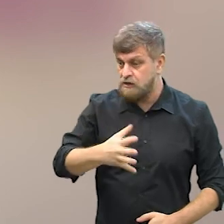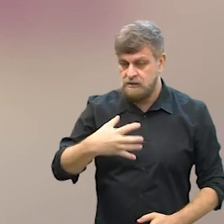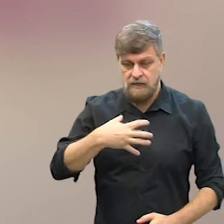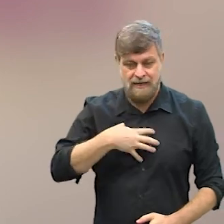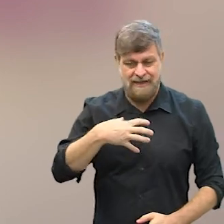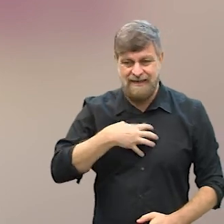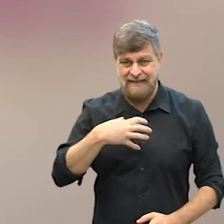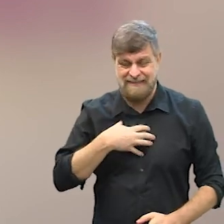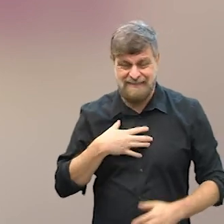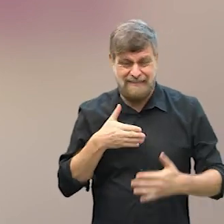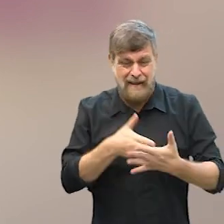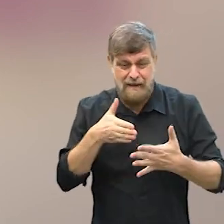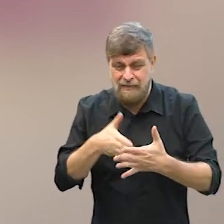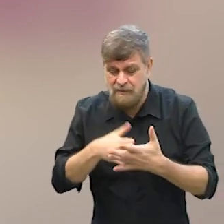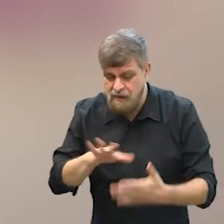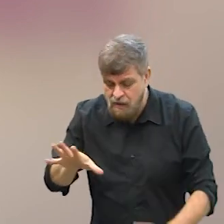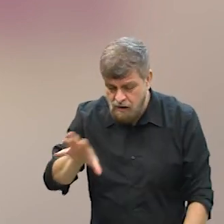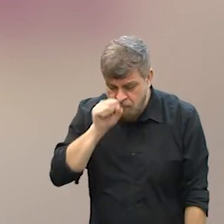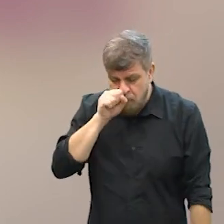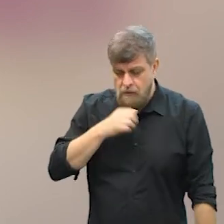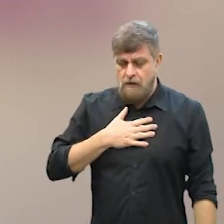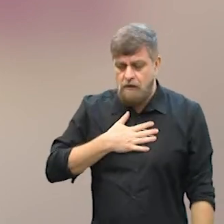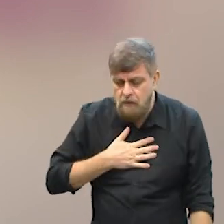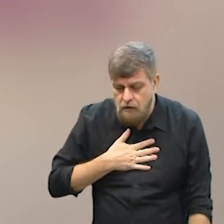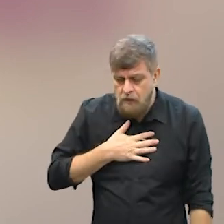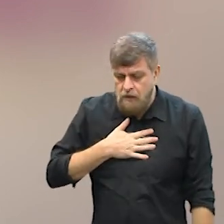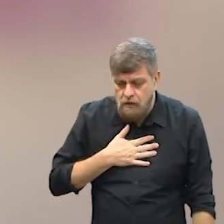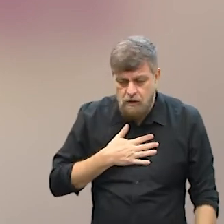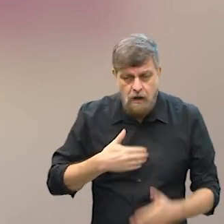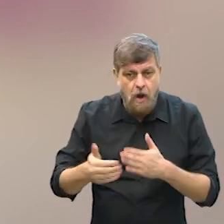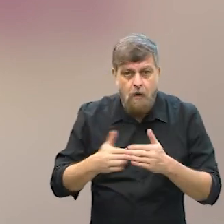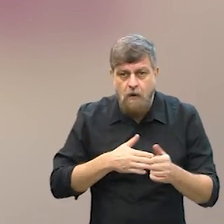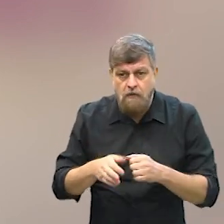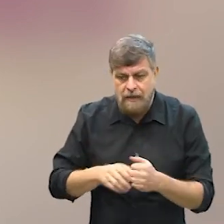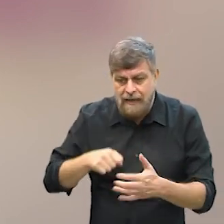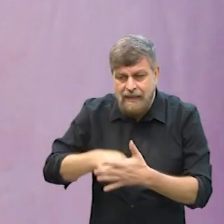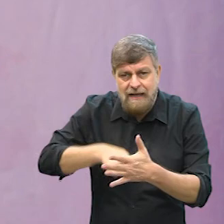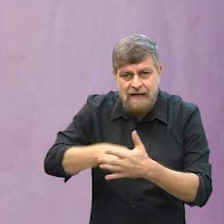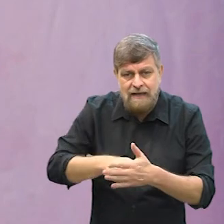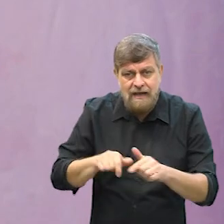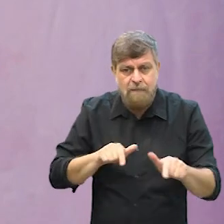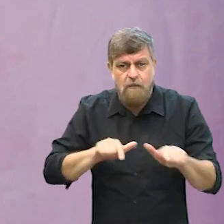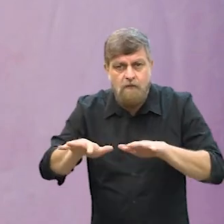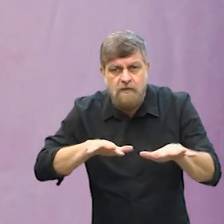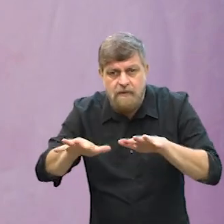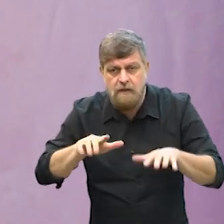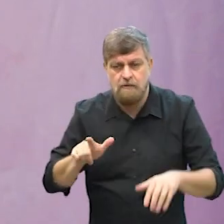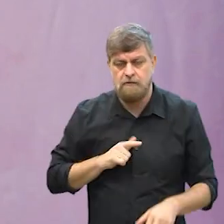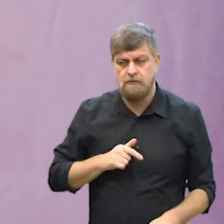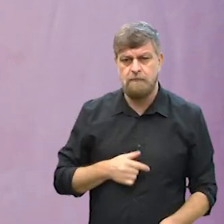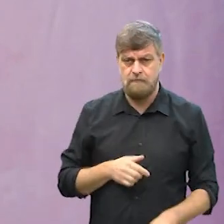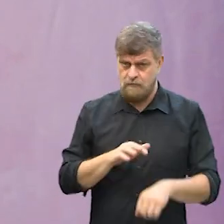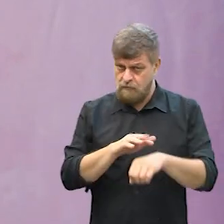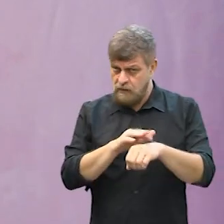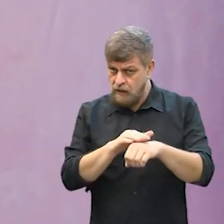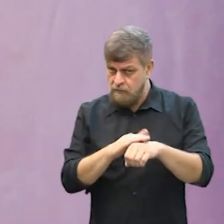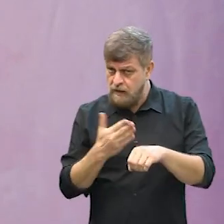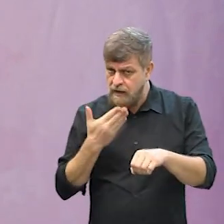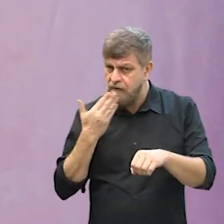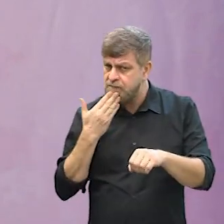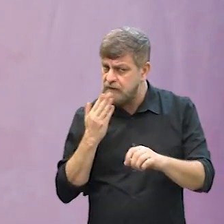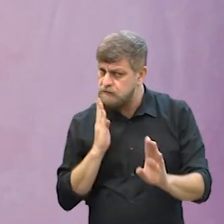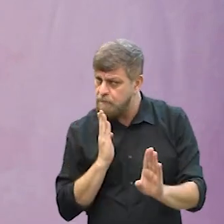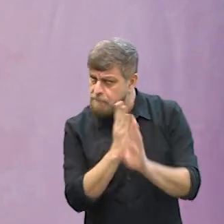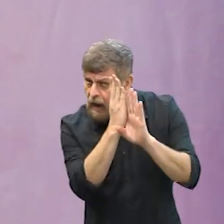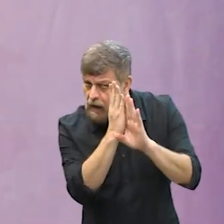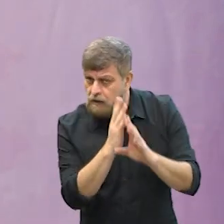ter limitações aos pequenos e moderados esforços. E é uma doença fácil de ser diagnosticada,